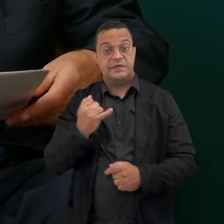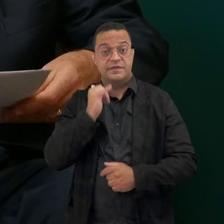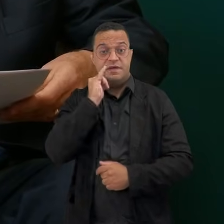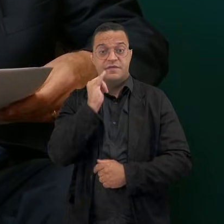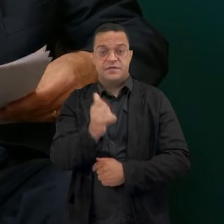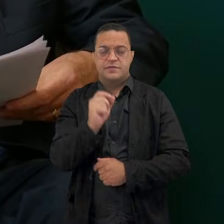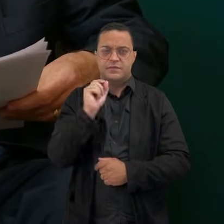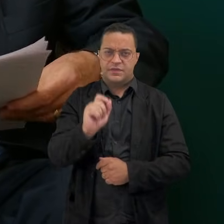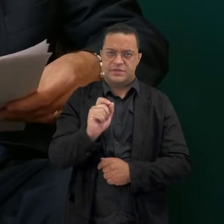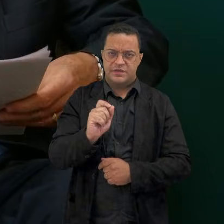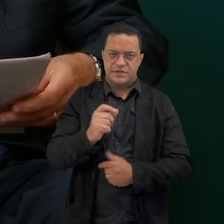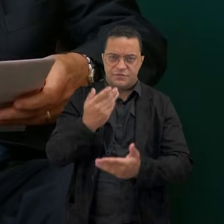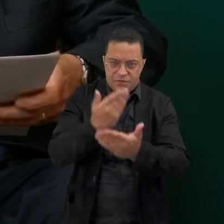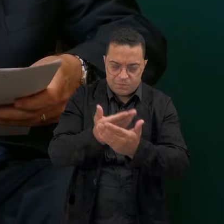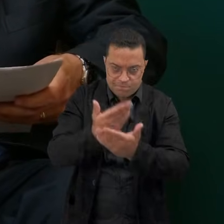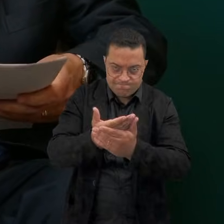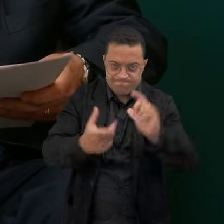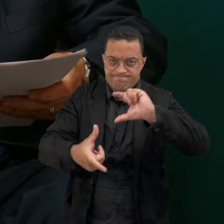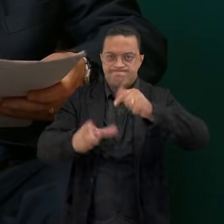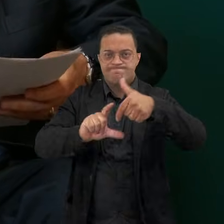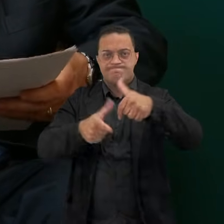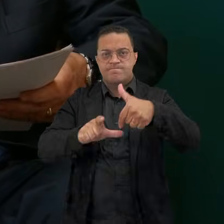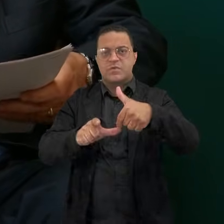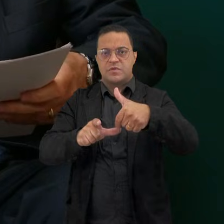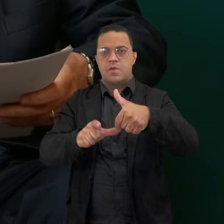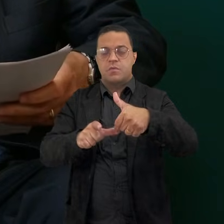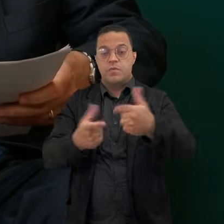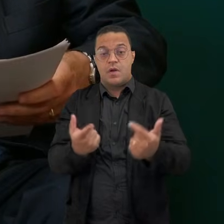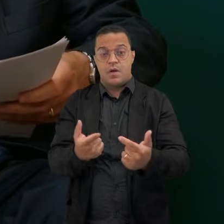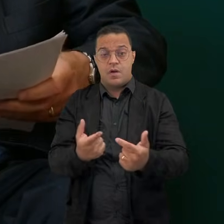a nação de Israel, nós não estamos aqui